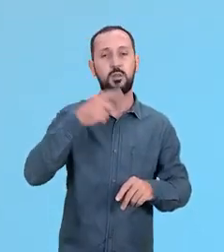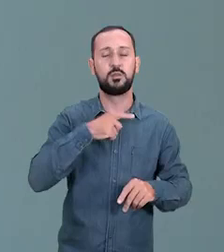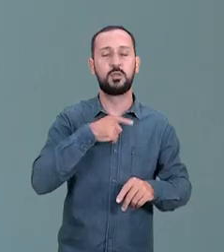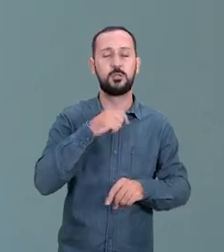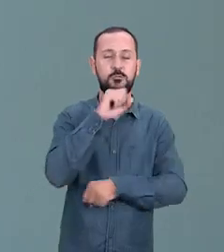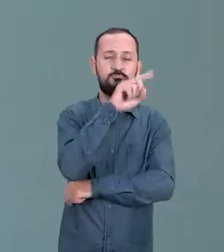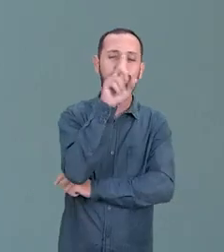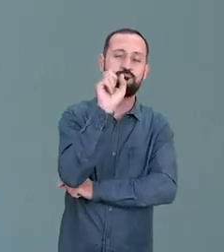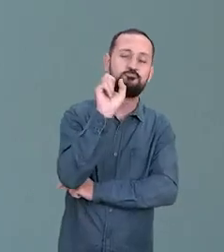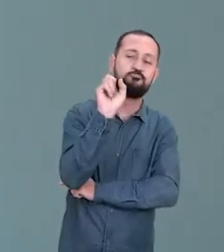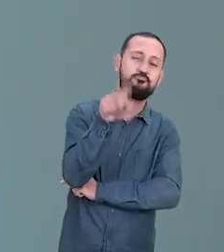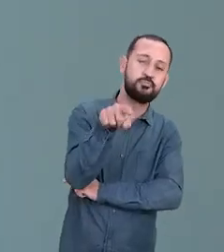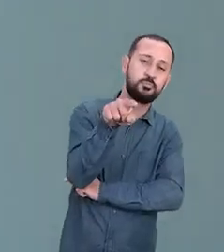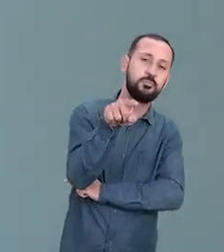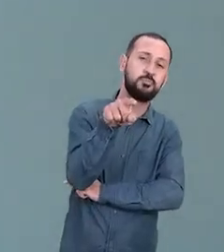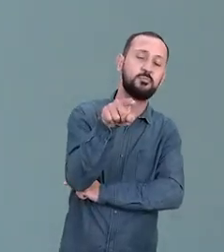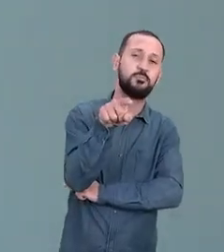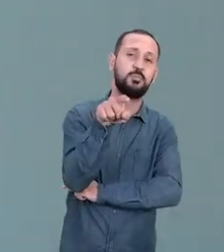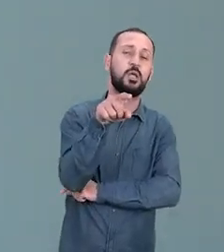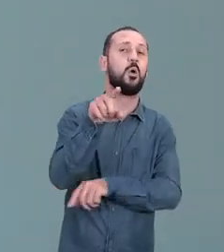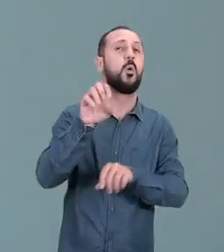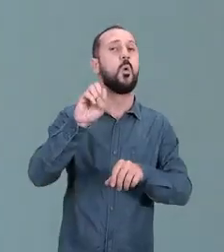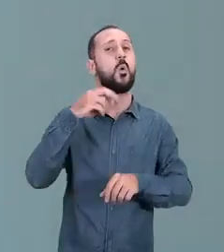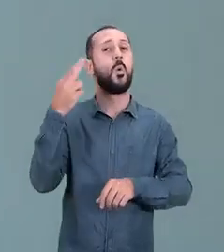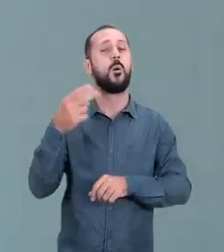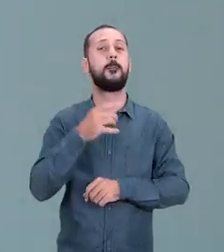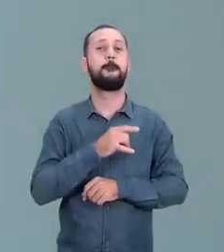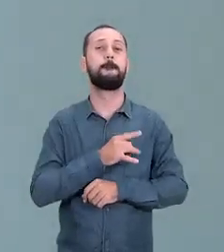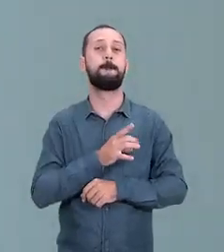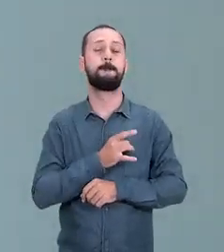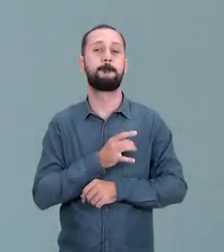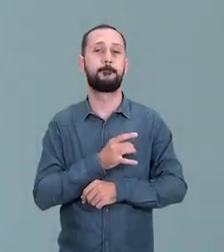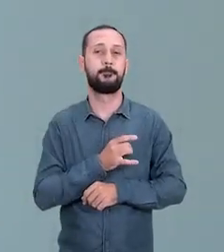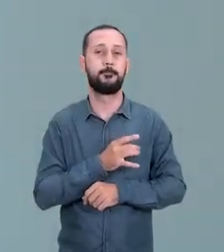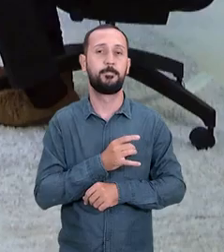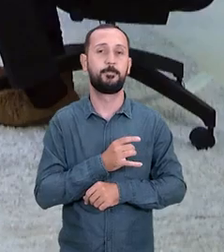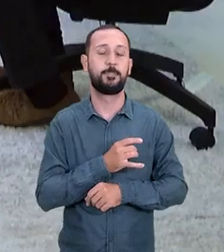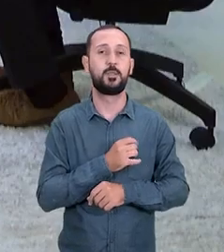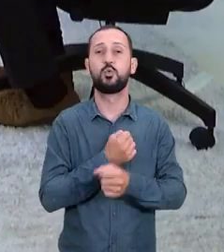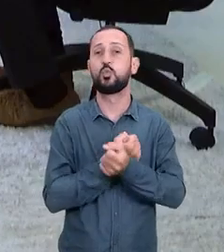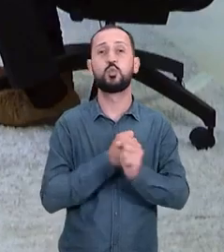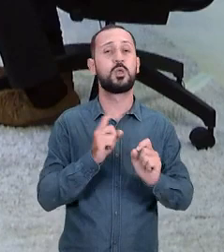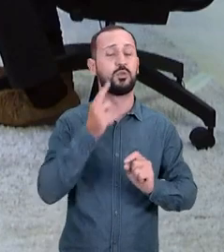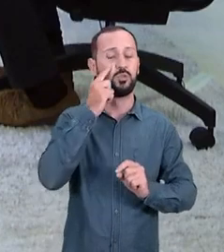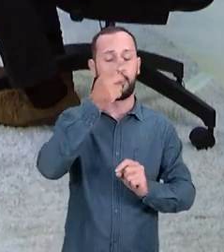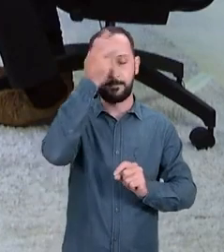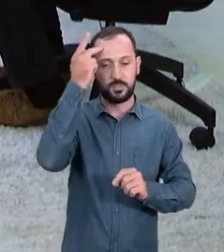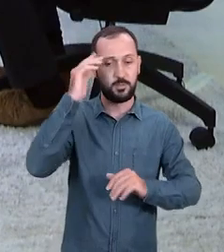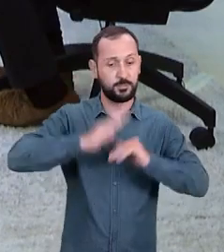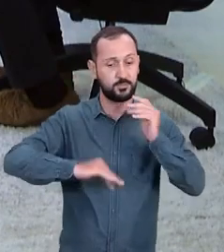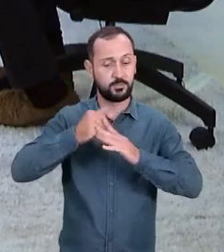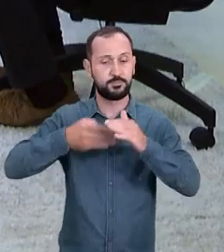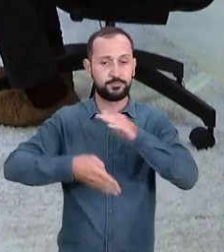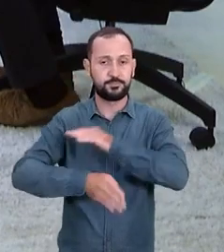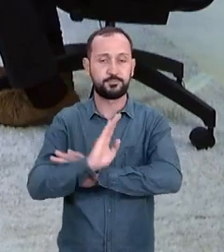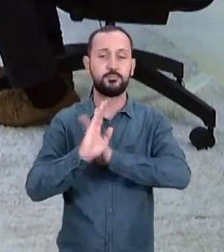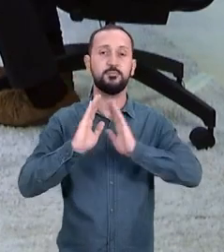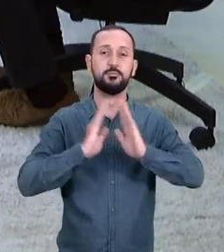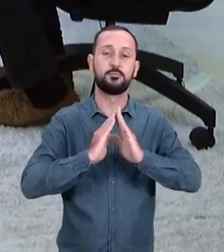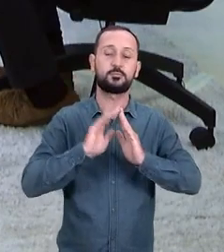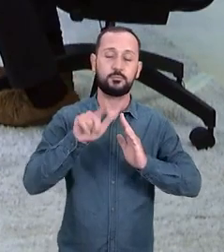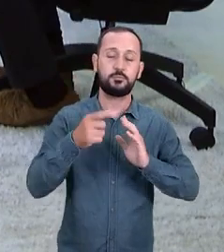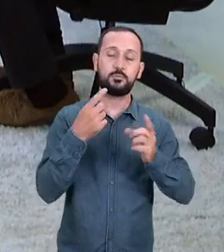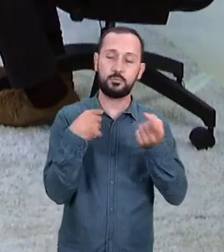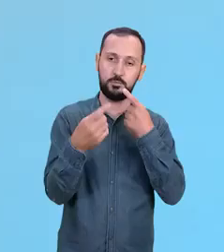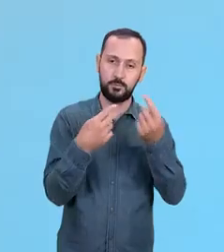essa desconfiança e por medo, por insegurança, não deixam os agentes entrar na sua casa. Então